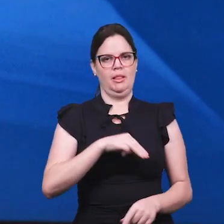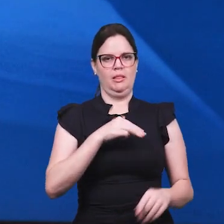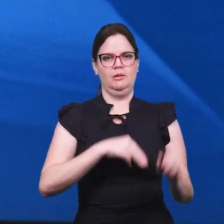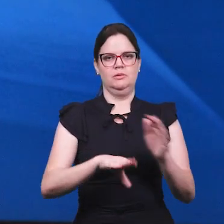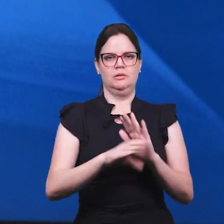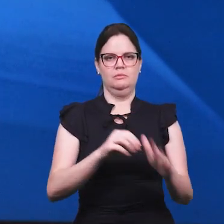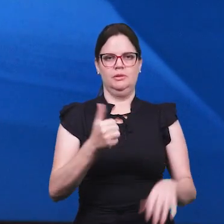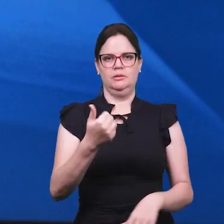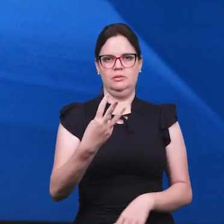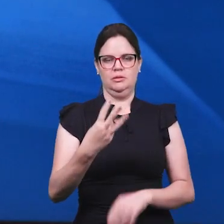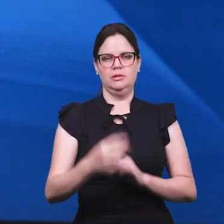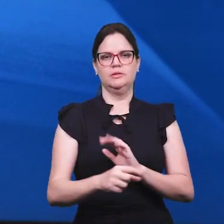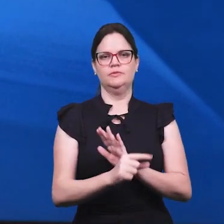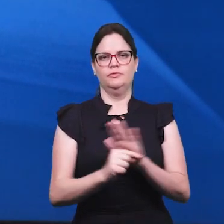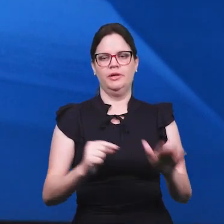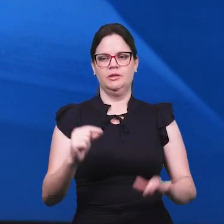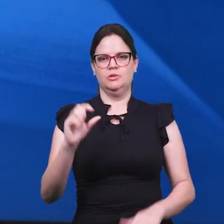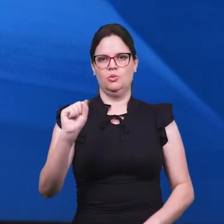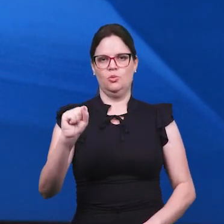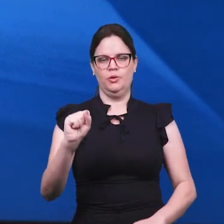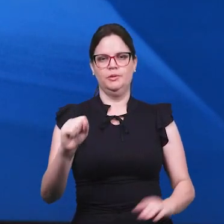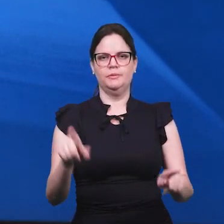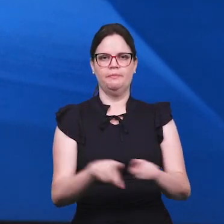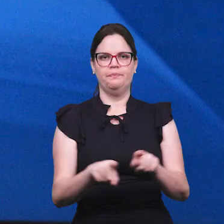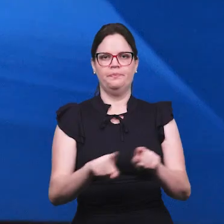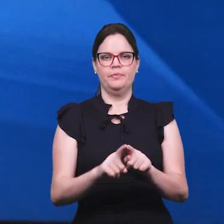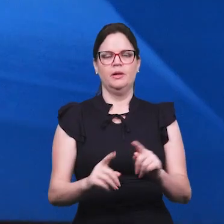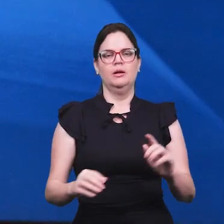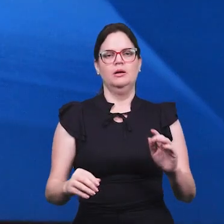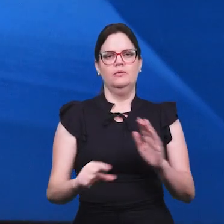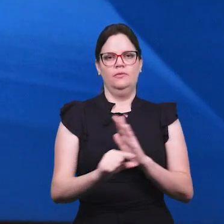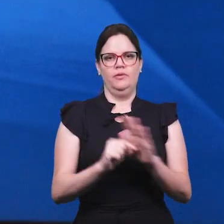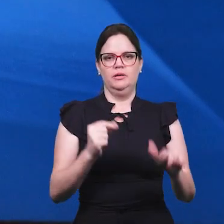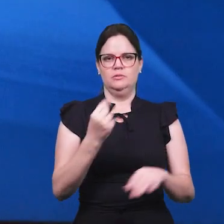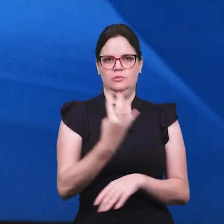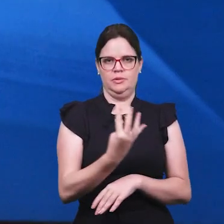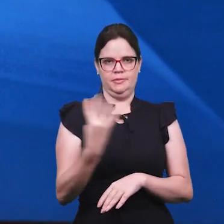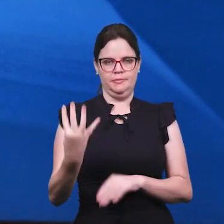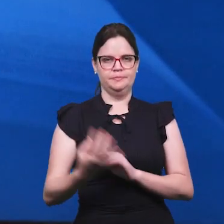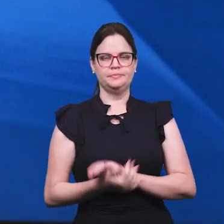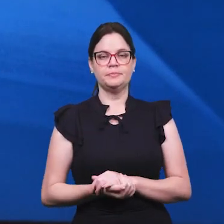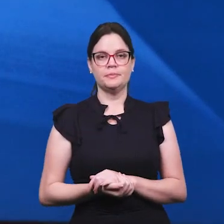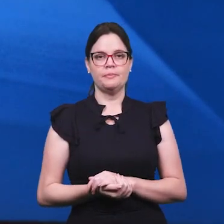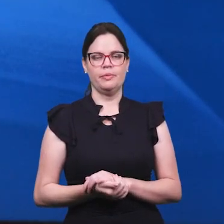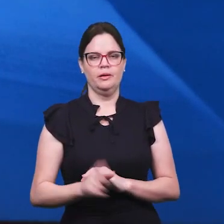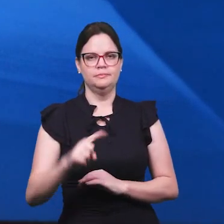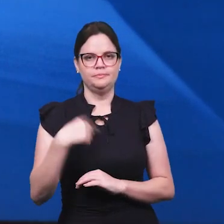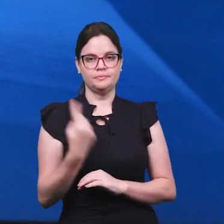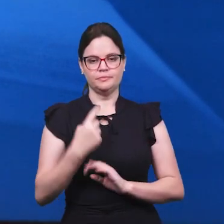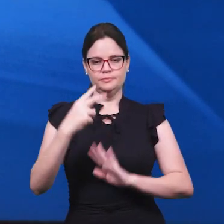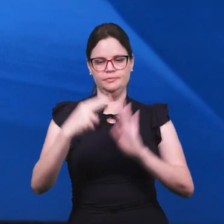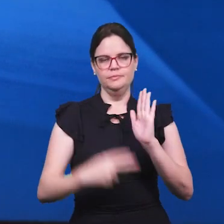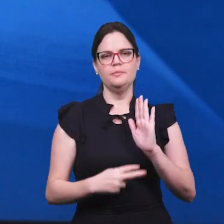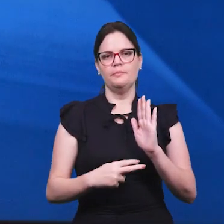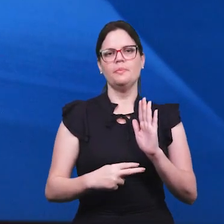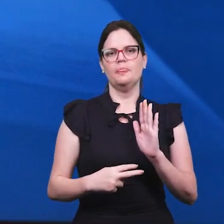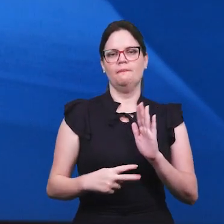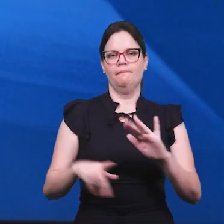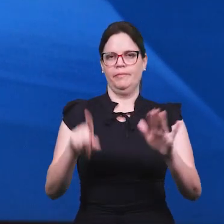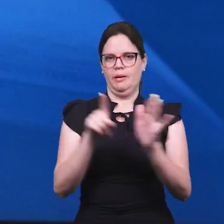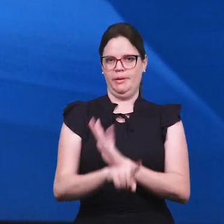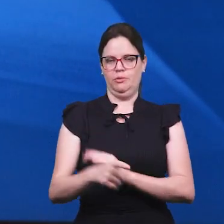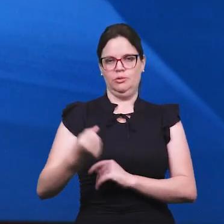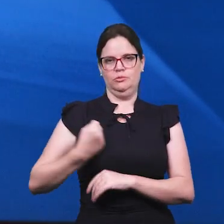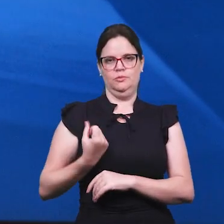de Mateus, capítulo 13, verso 8 e também o verso 44. Vamos então à primeira pergunta da